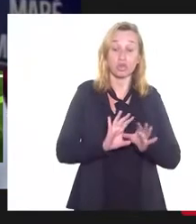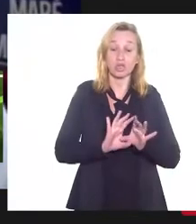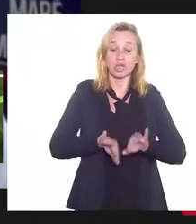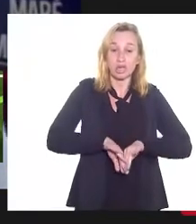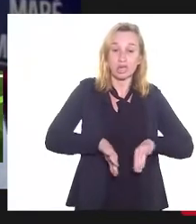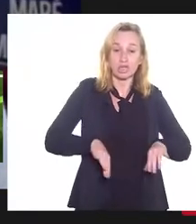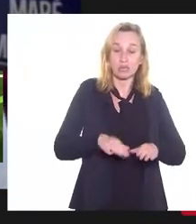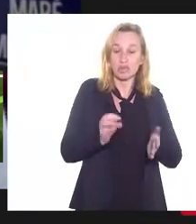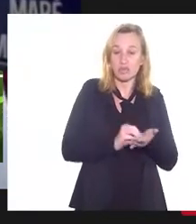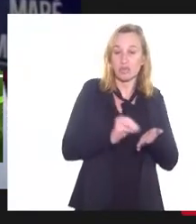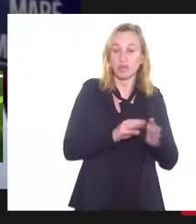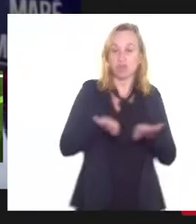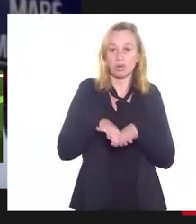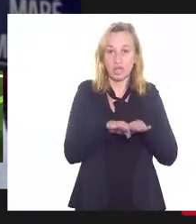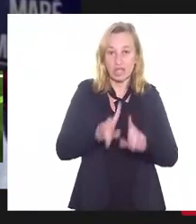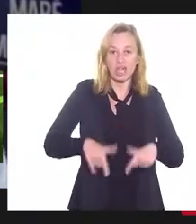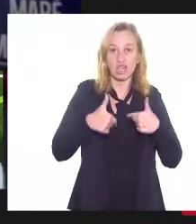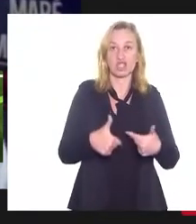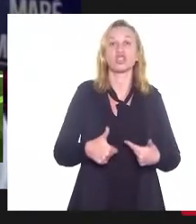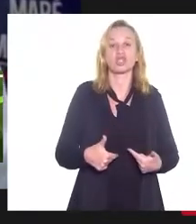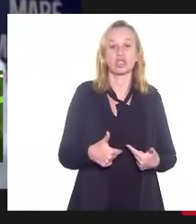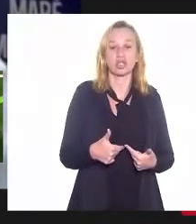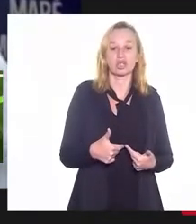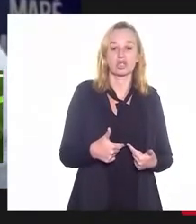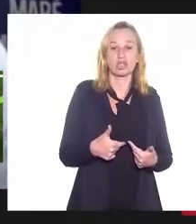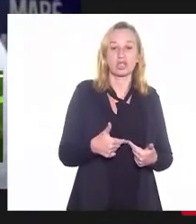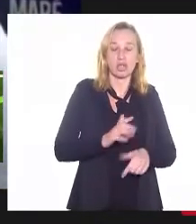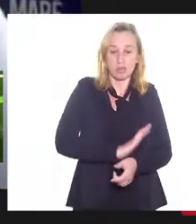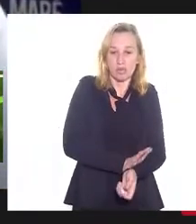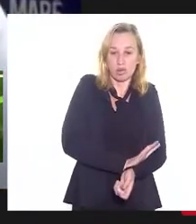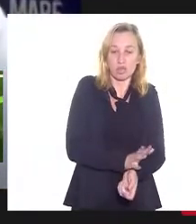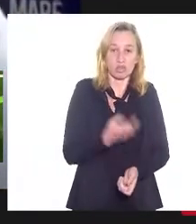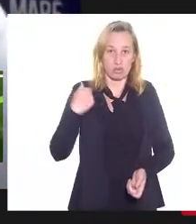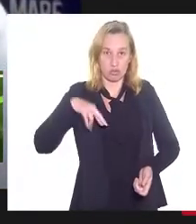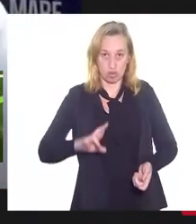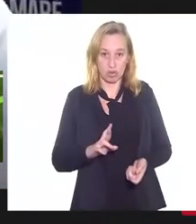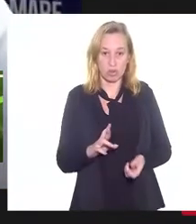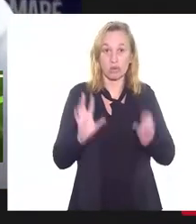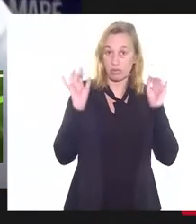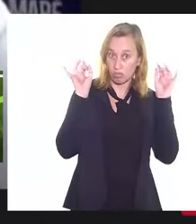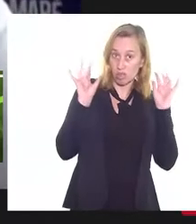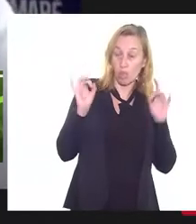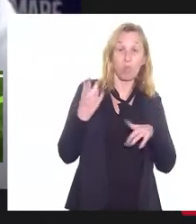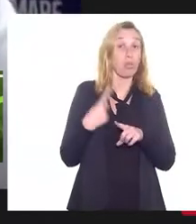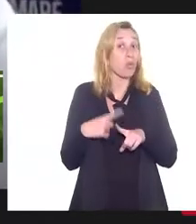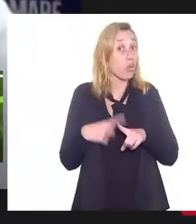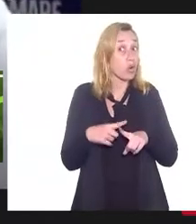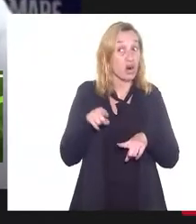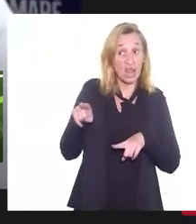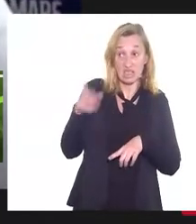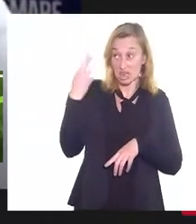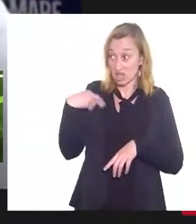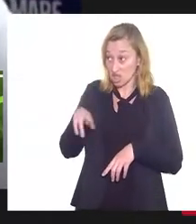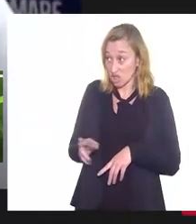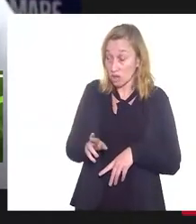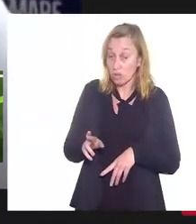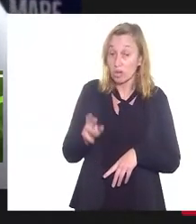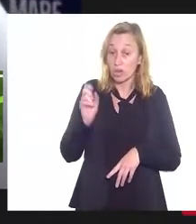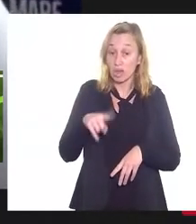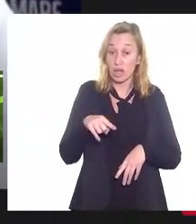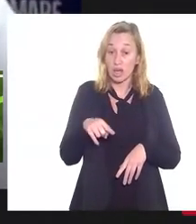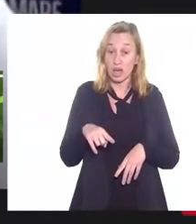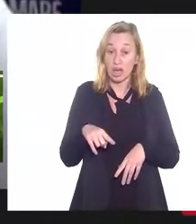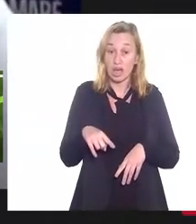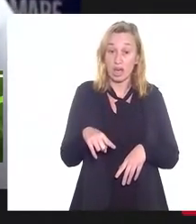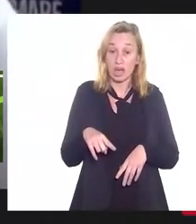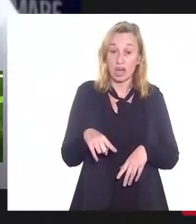de ação que nada mais é que racismo religioso, em especial porque essas religiões são